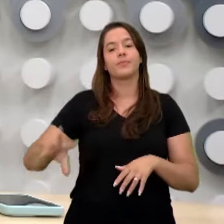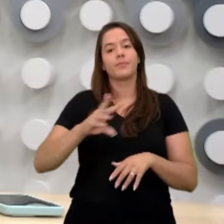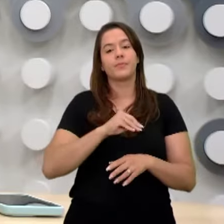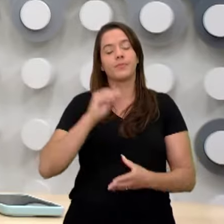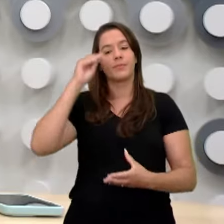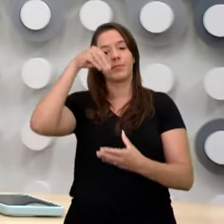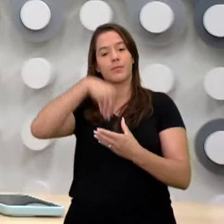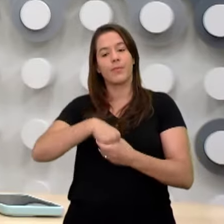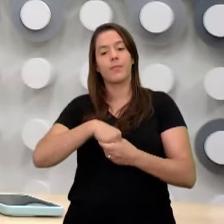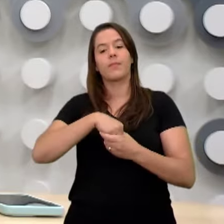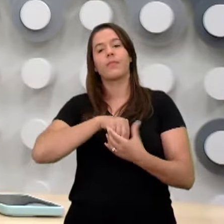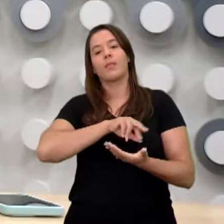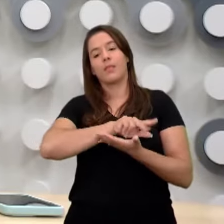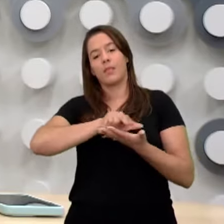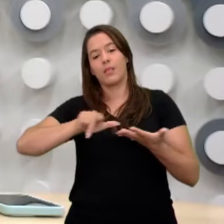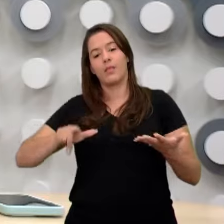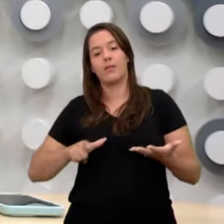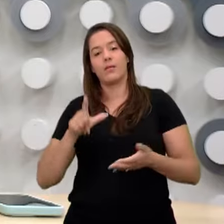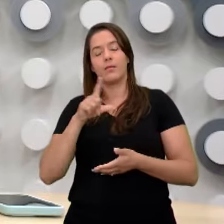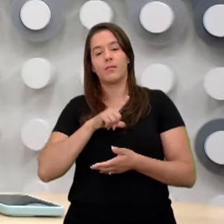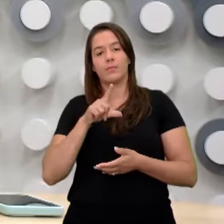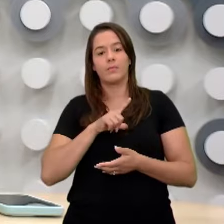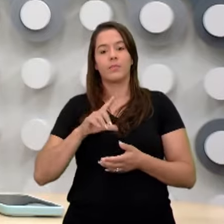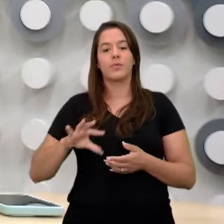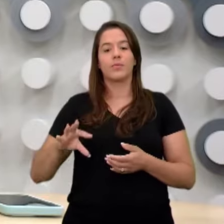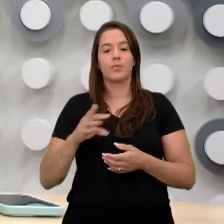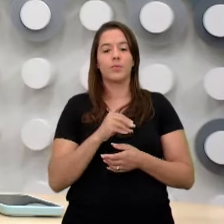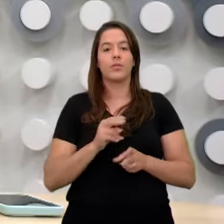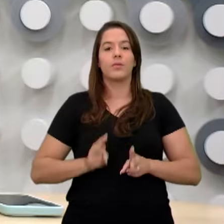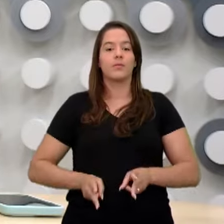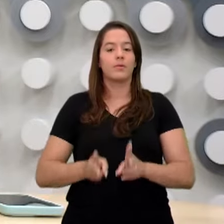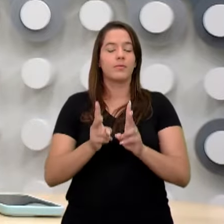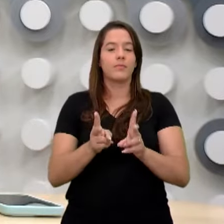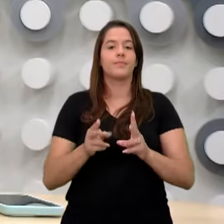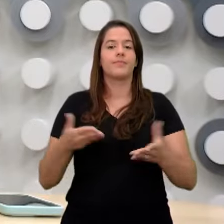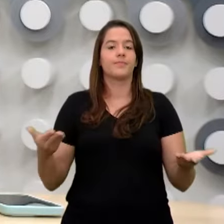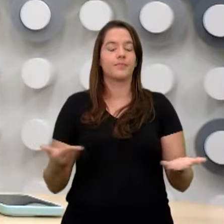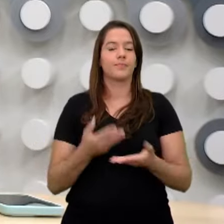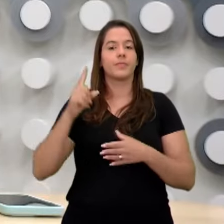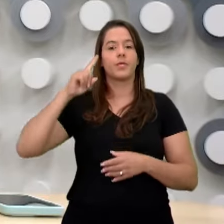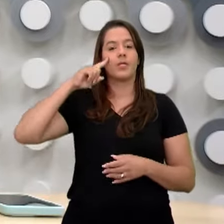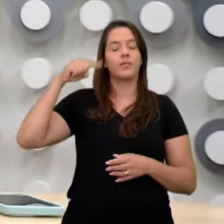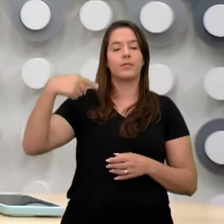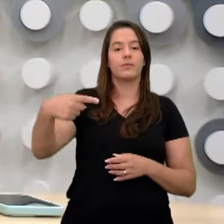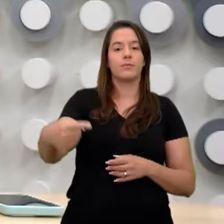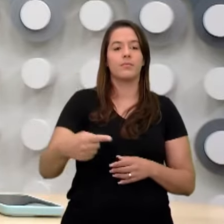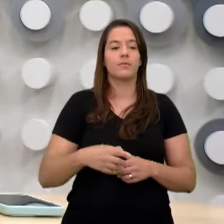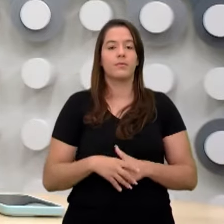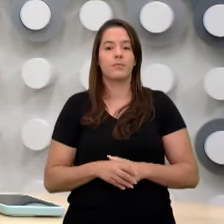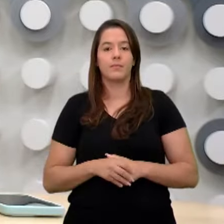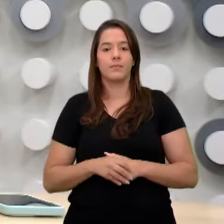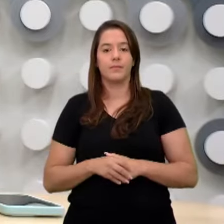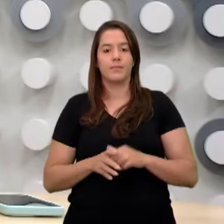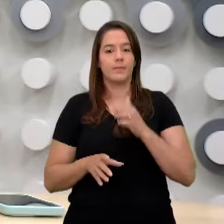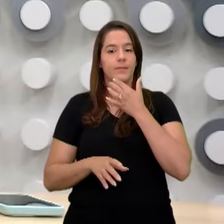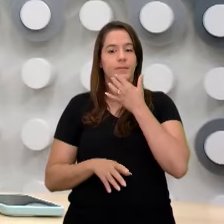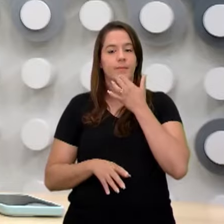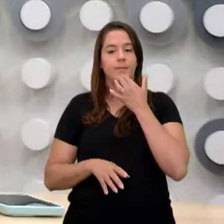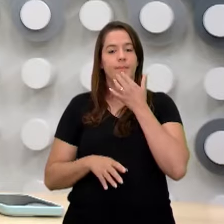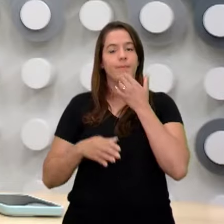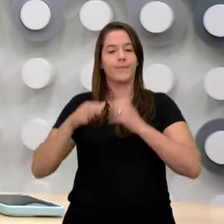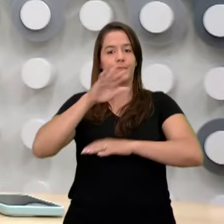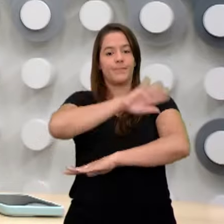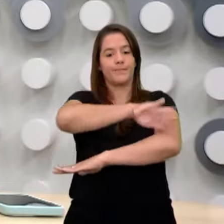internos, eles influem muito, né, nessa questão aí do nosso dia a dia, né? Então o surgimento de montanhas, né,